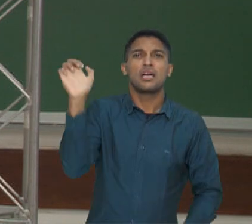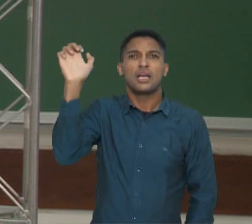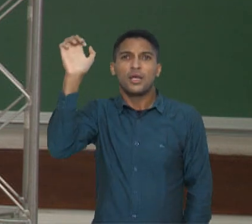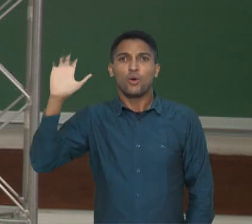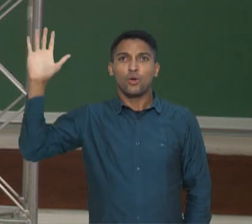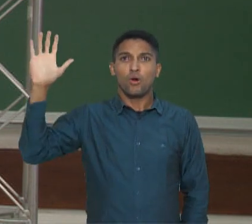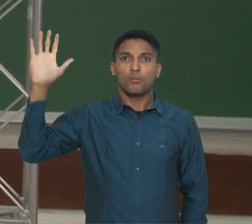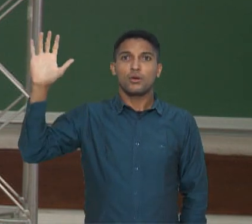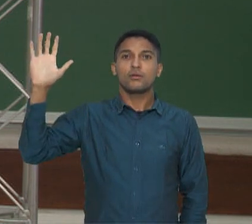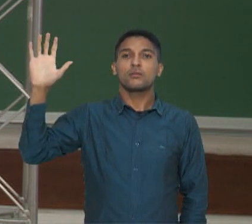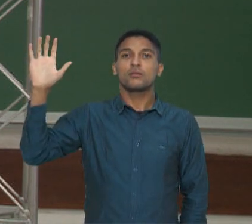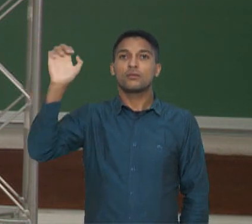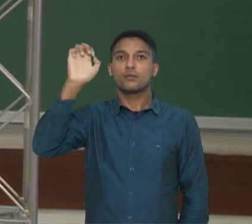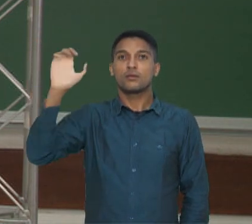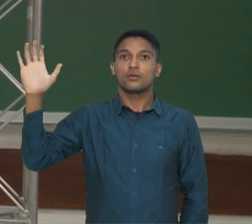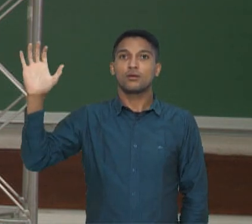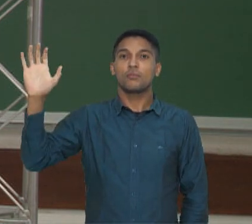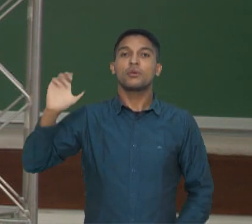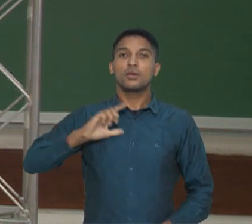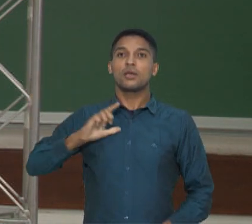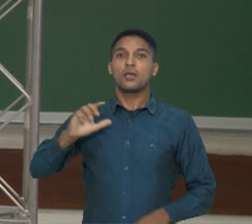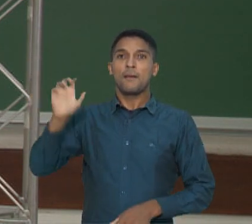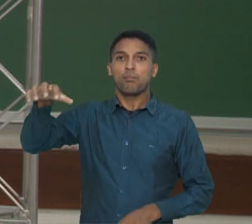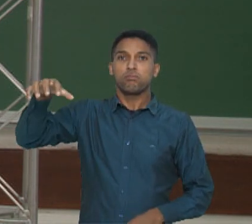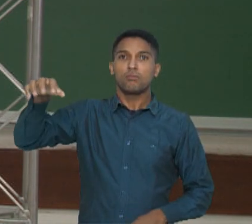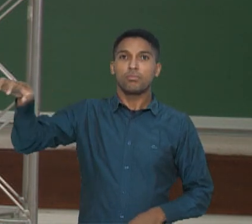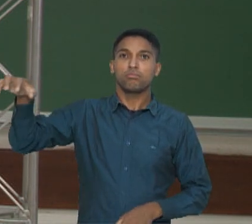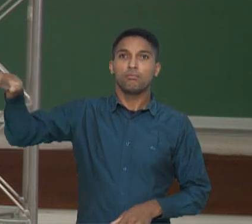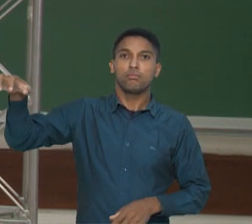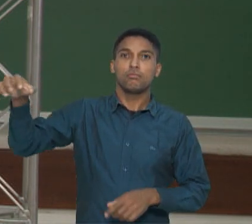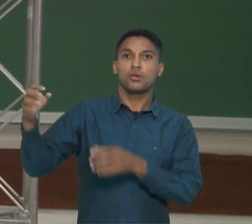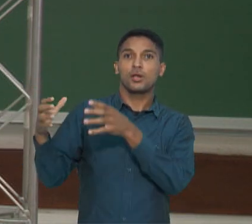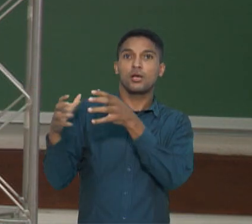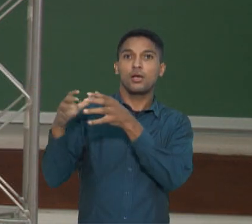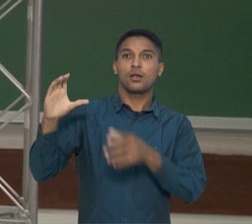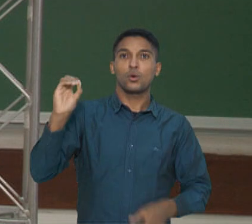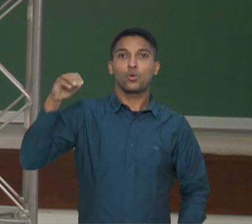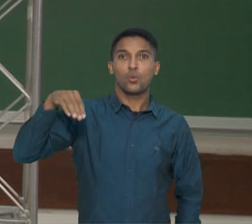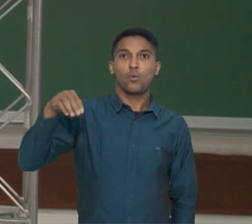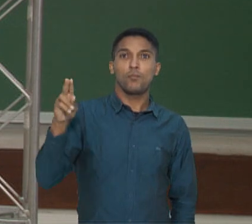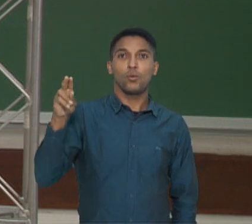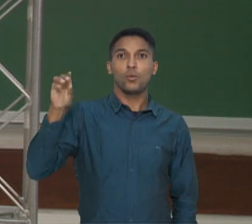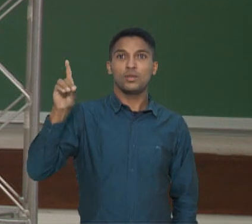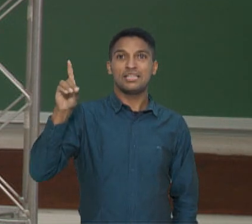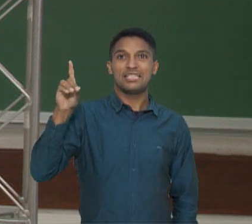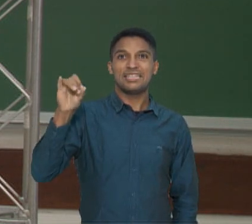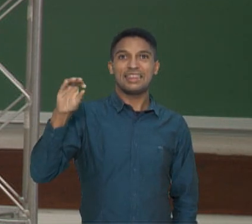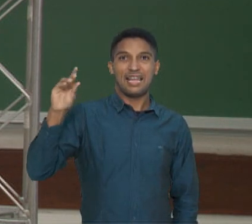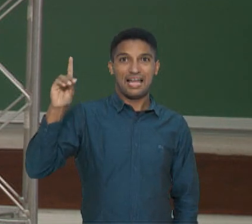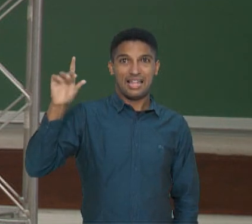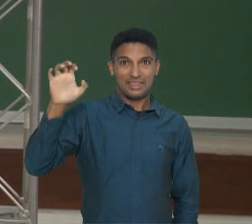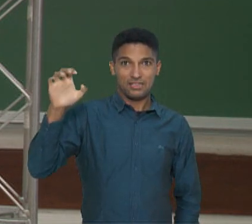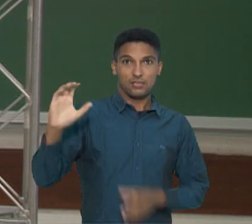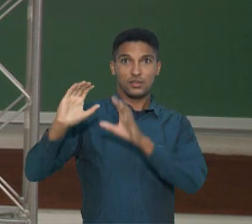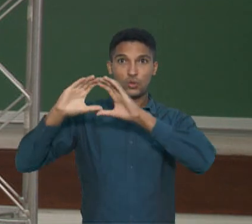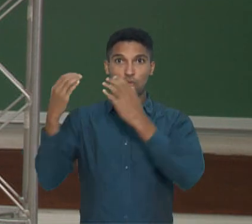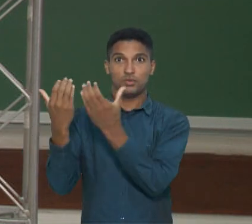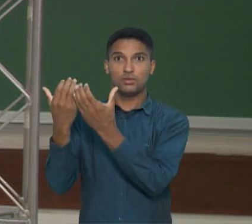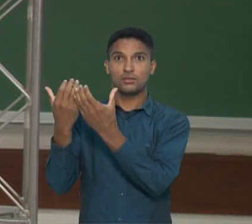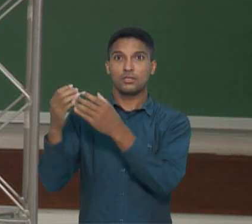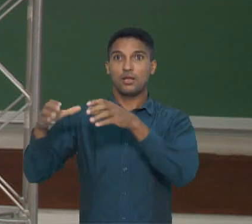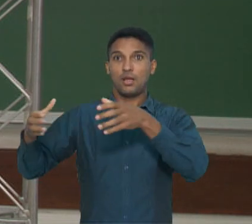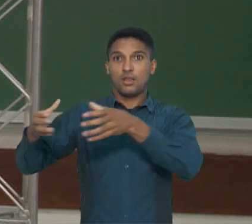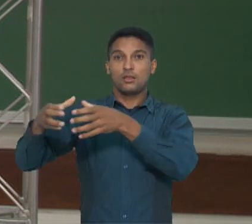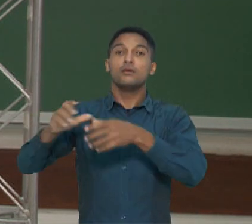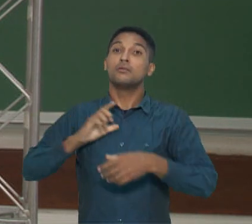ali existem muitos dialetos. Da mesma forma que existe aqui no Brasil, então devemos tomar cuidado. Por isso que é interessante